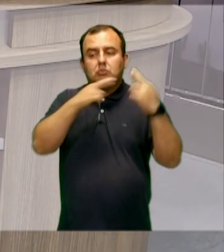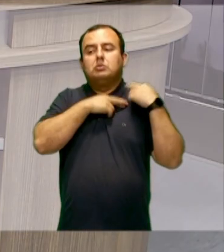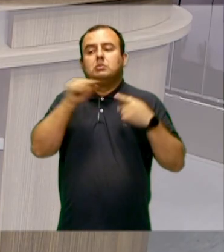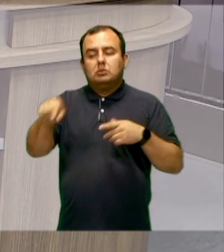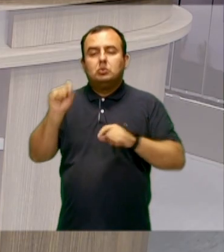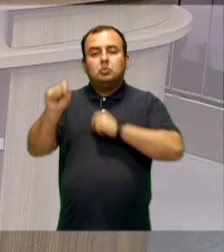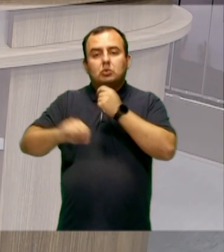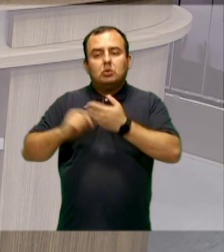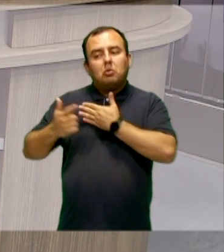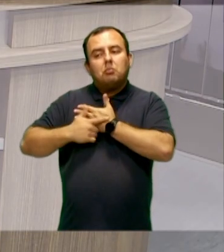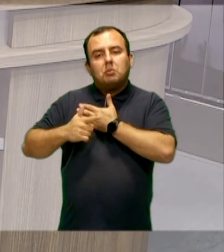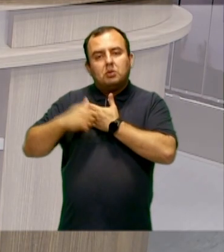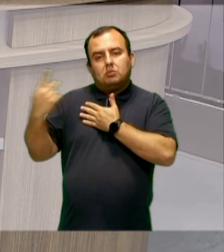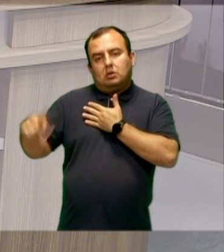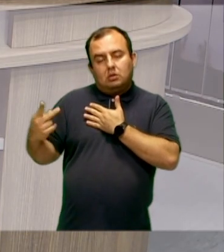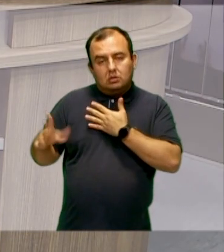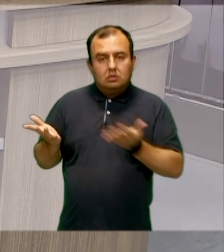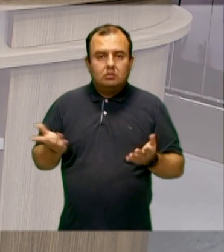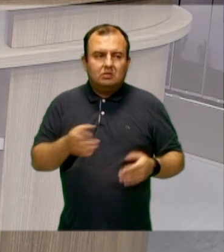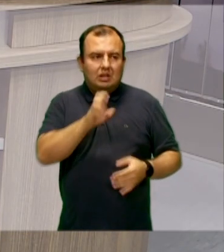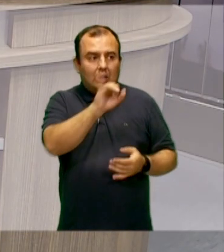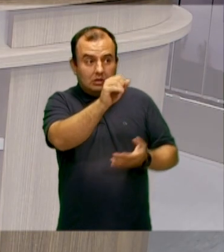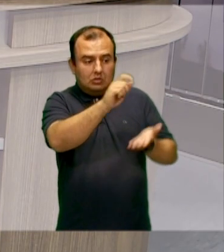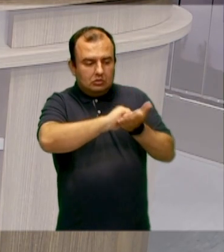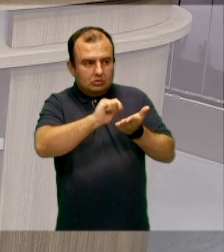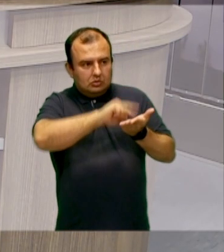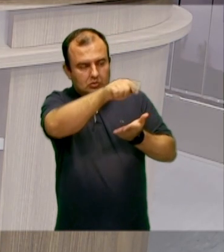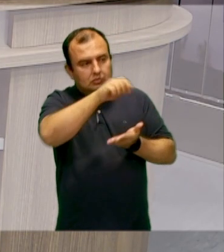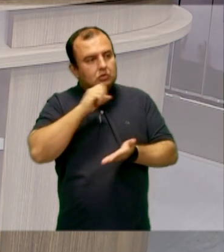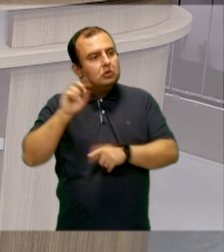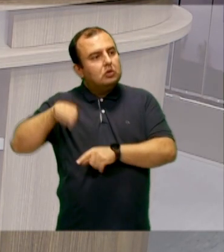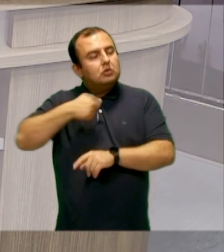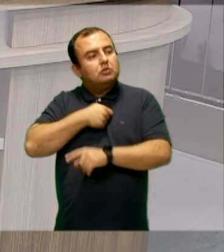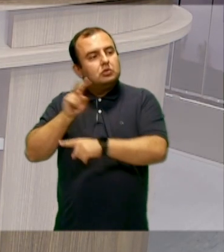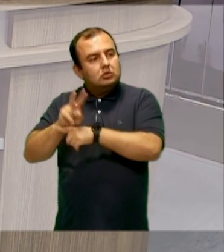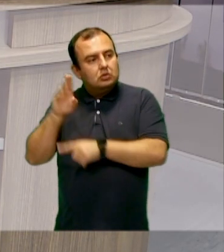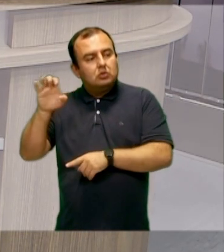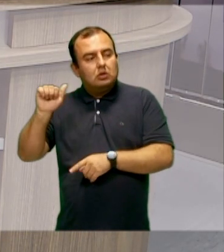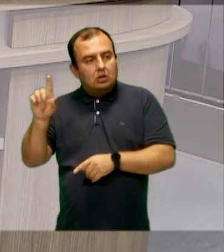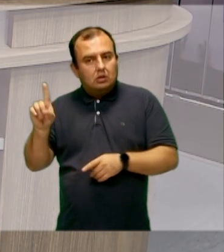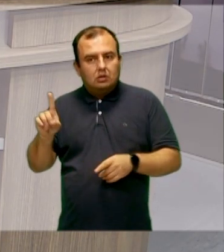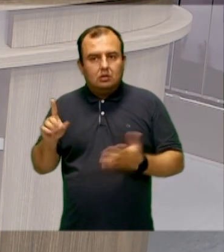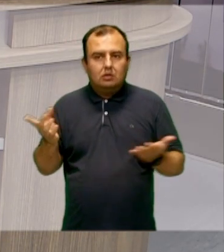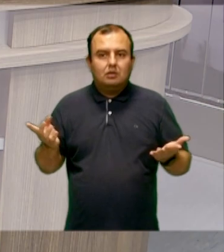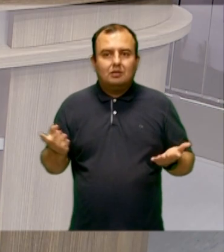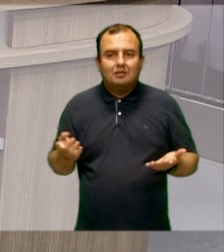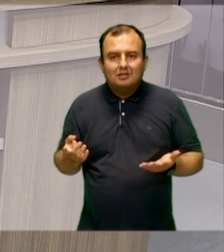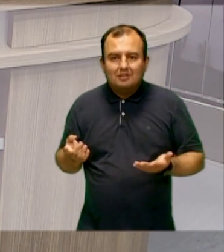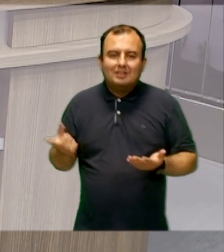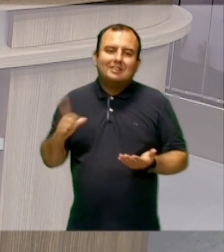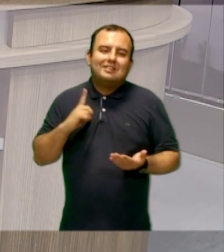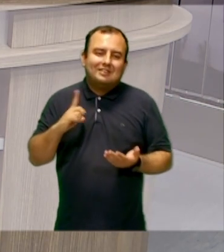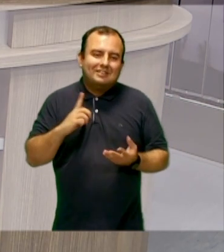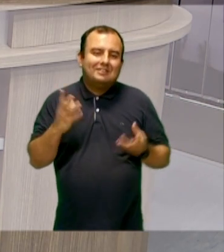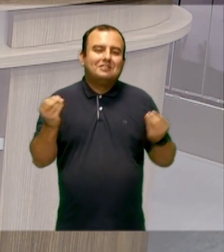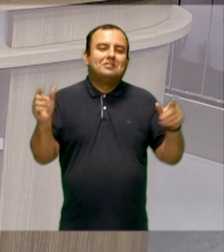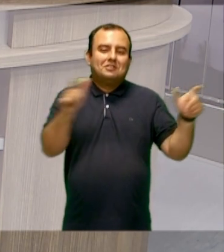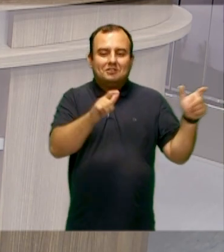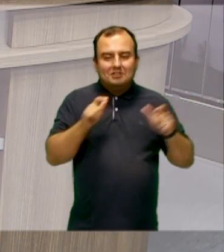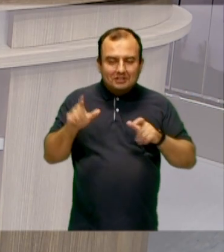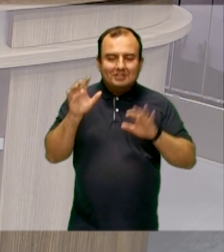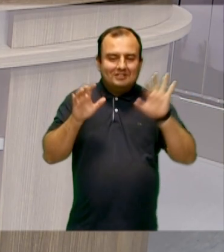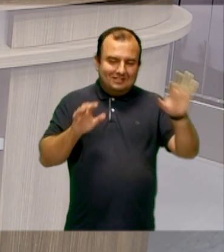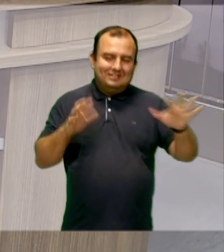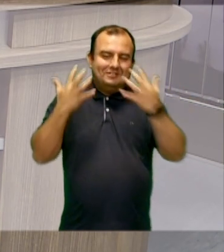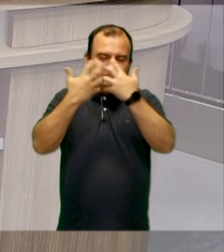pessoa. Então, não é simplesmente chegar lá, Elisa, assina aqui que você vai ser fiscal do contrato do SIAD. Que, infelizmente, ainda tem muito local que é assim.